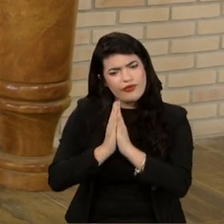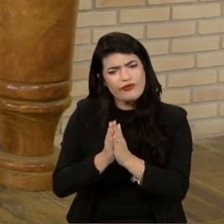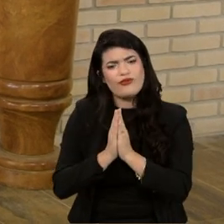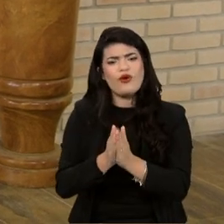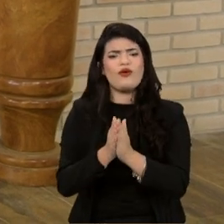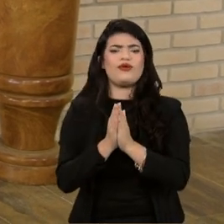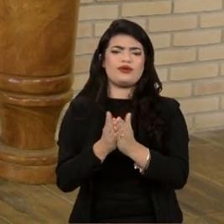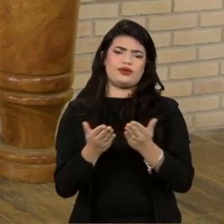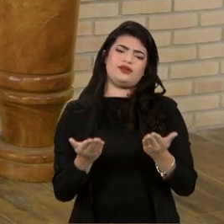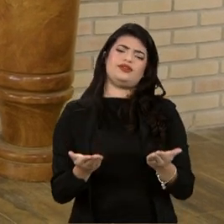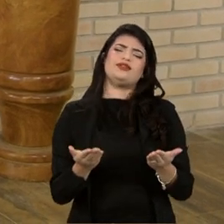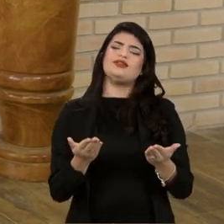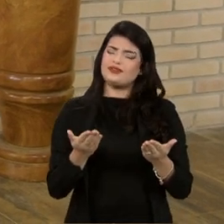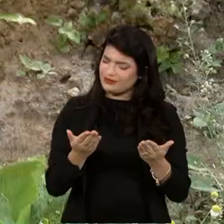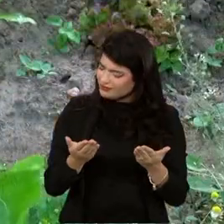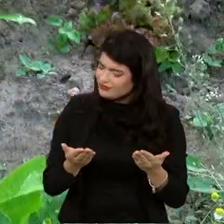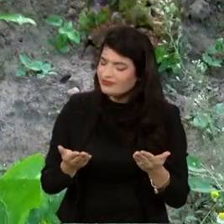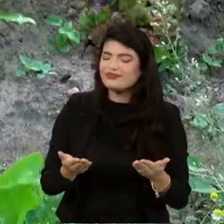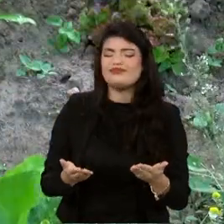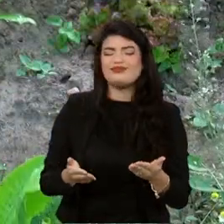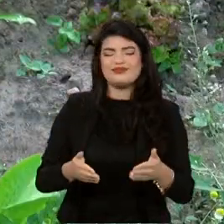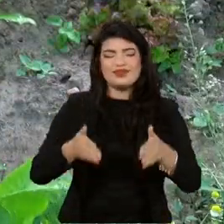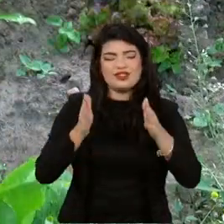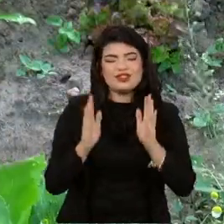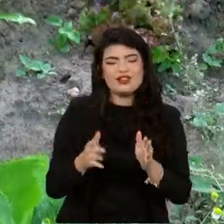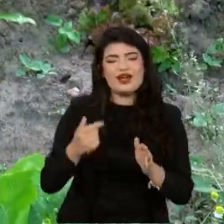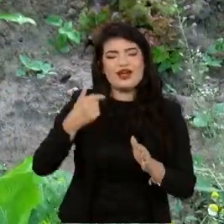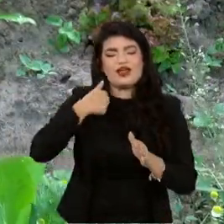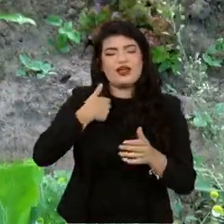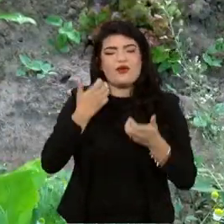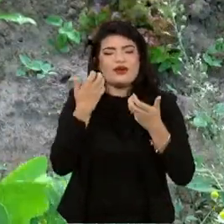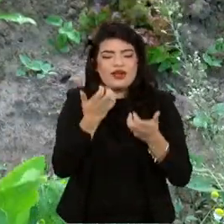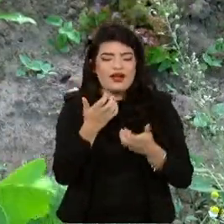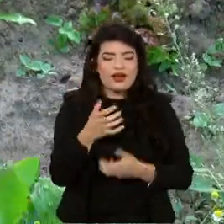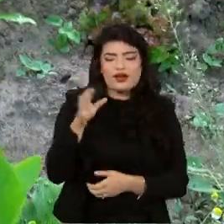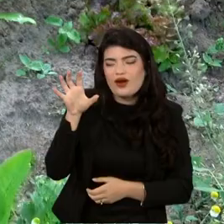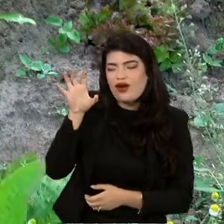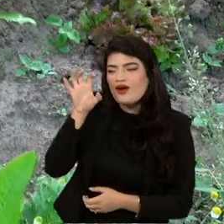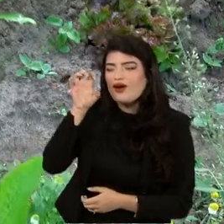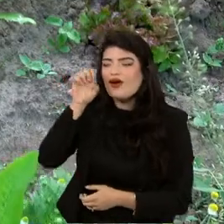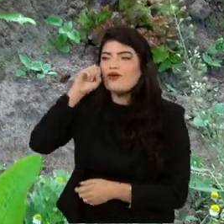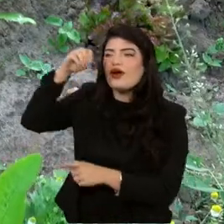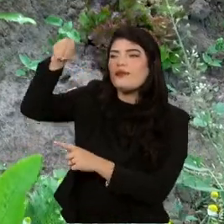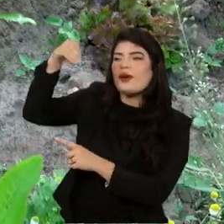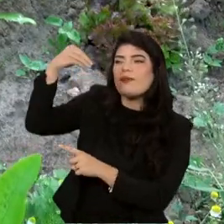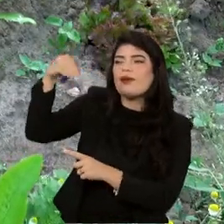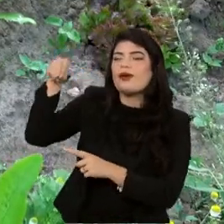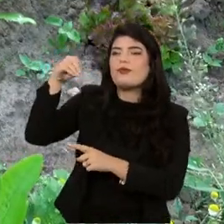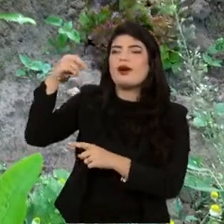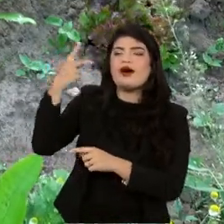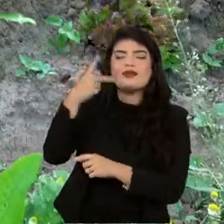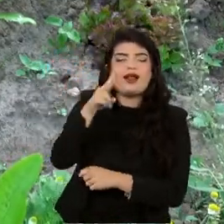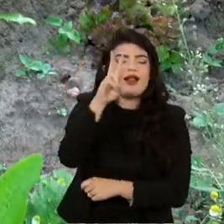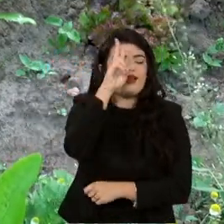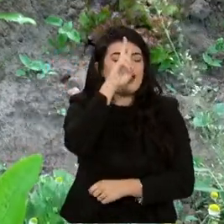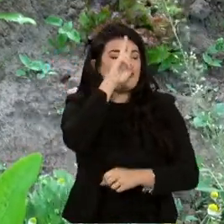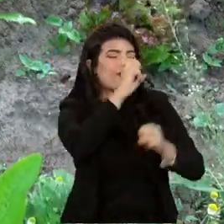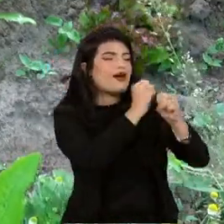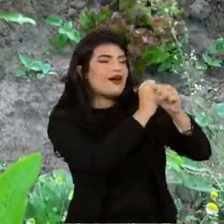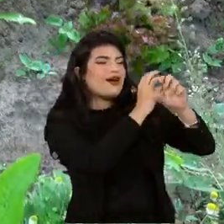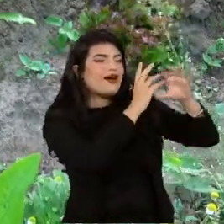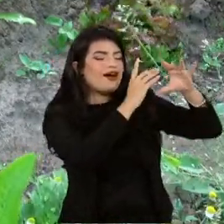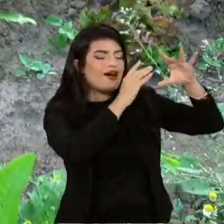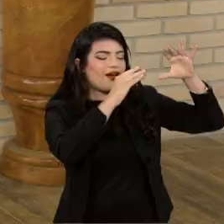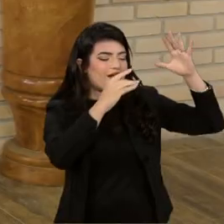minha sina. Cá na baixada quero ouvir a siriema, pra lembrar de uma